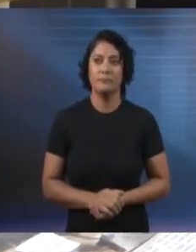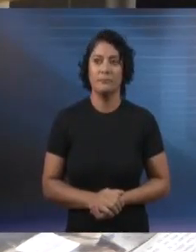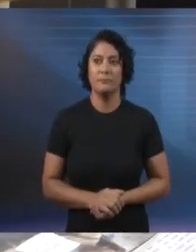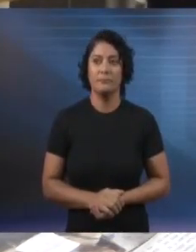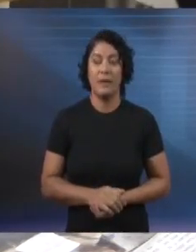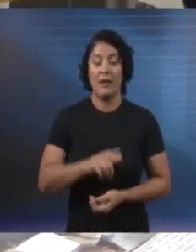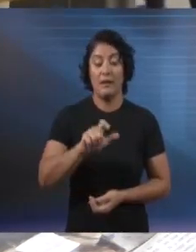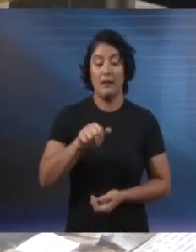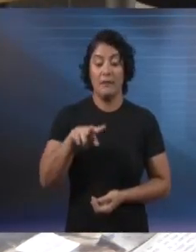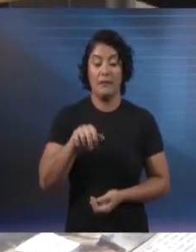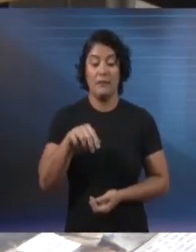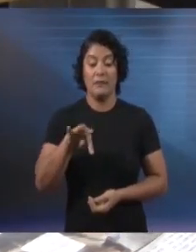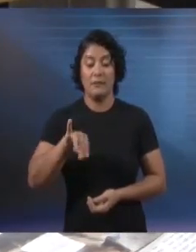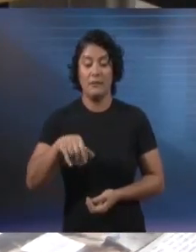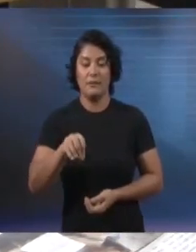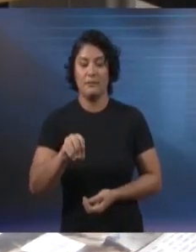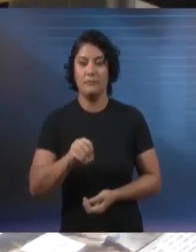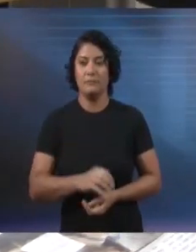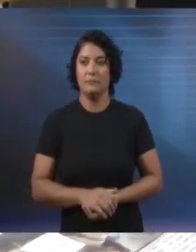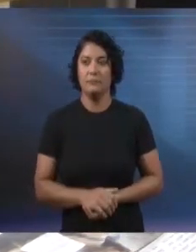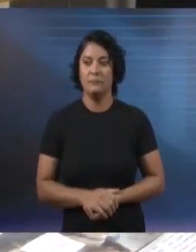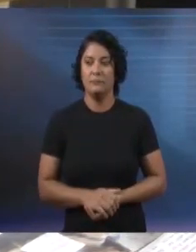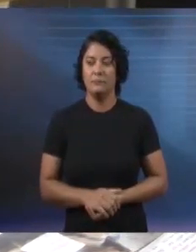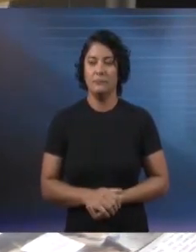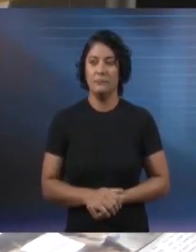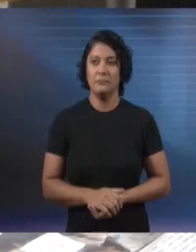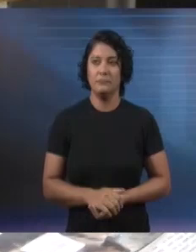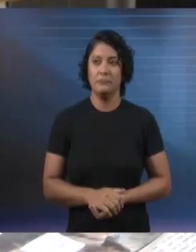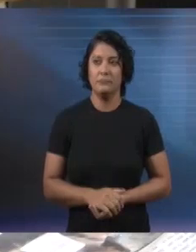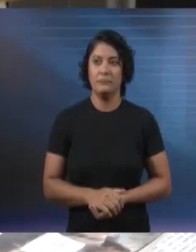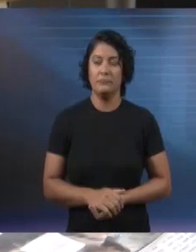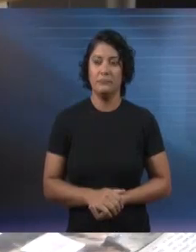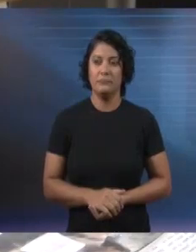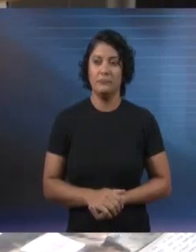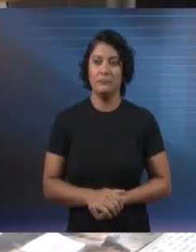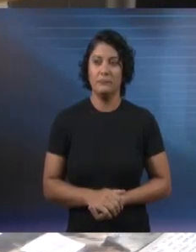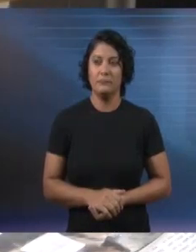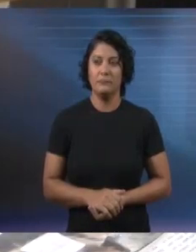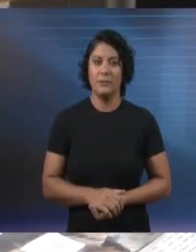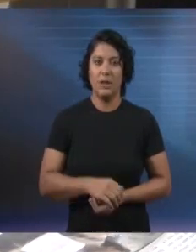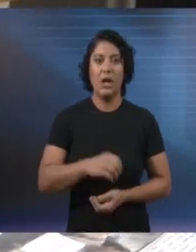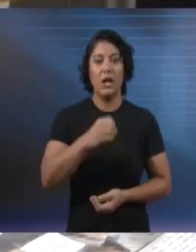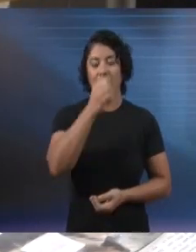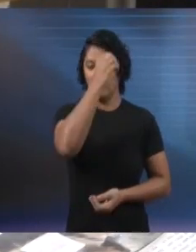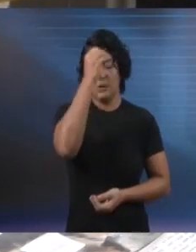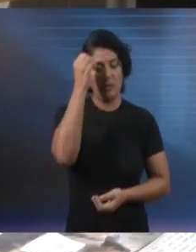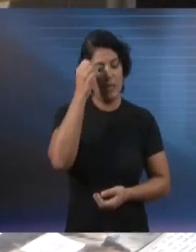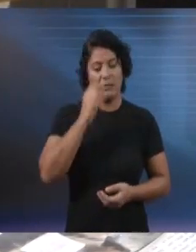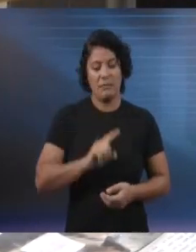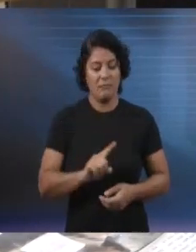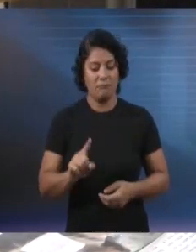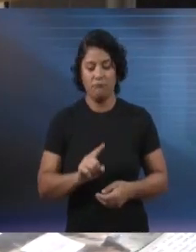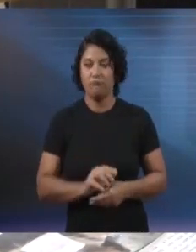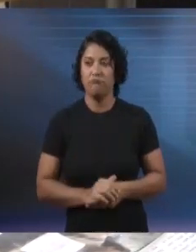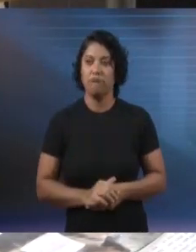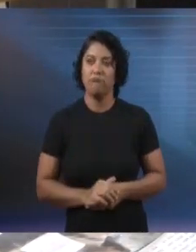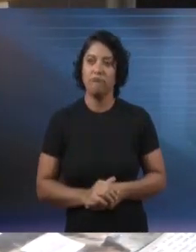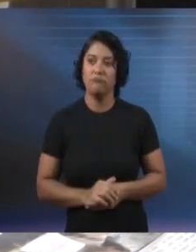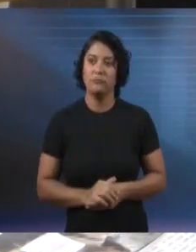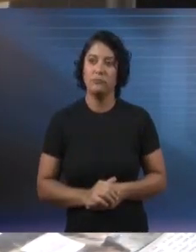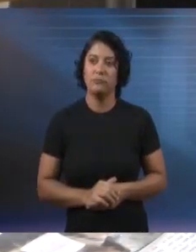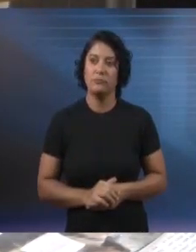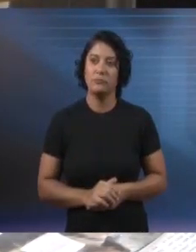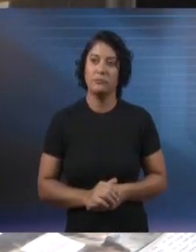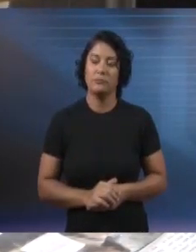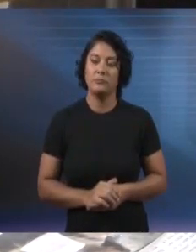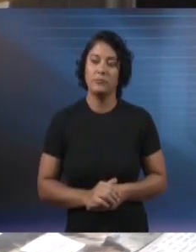Lava Jato não foi, ele não foi absolvido. Foi anulada a condenação por